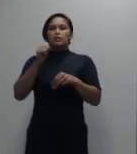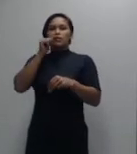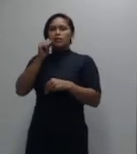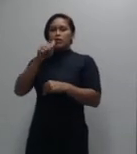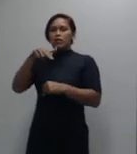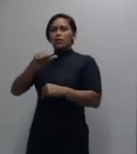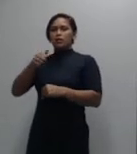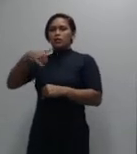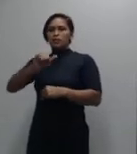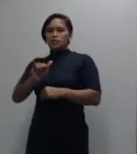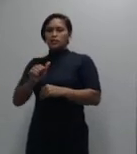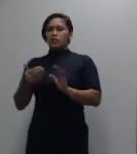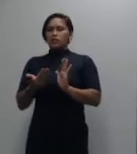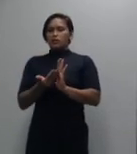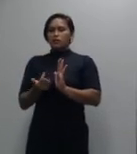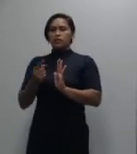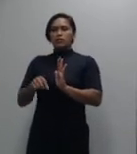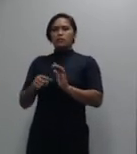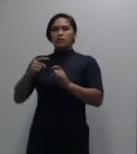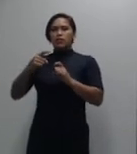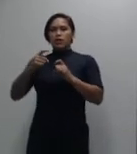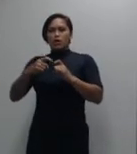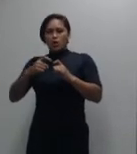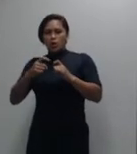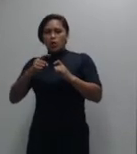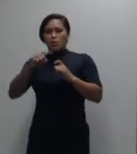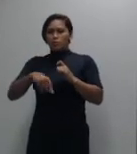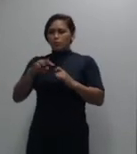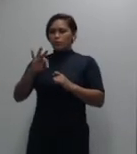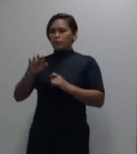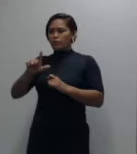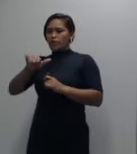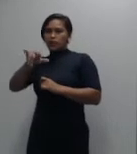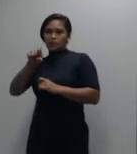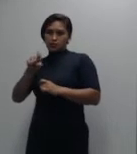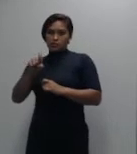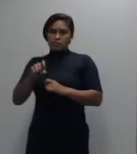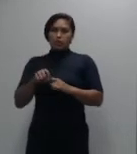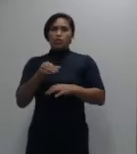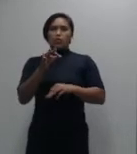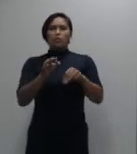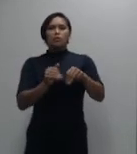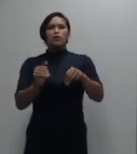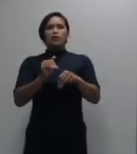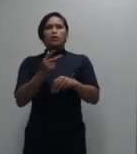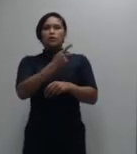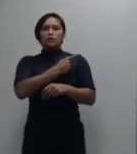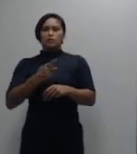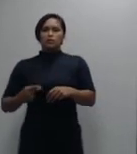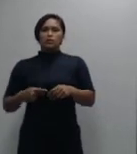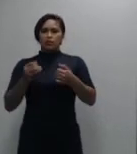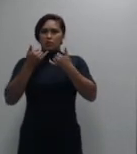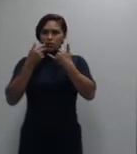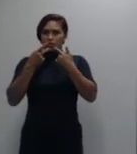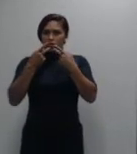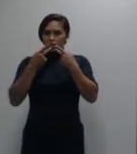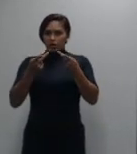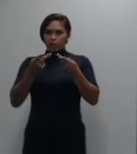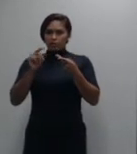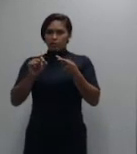andrighi licenciado batismo senhor Ministro de estado psíquico Excelentíssimo Senhor Ministro Presidente proferiu palavras